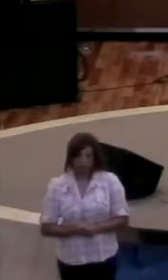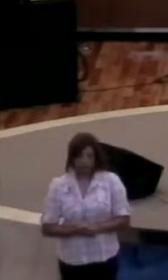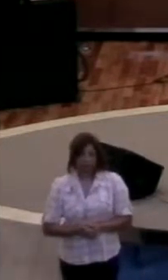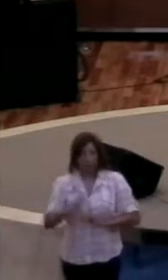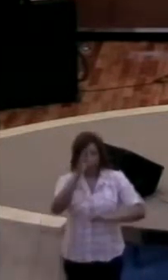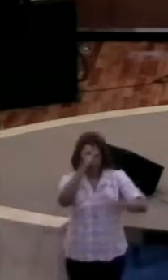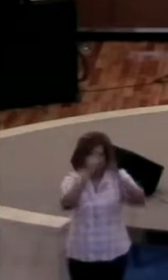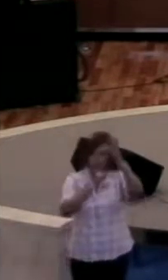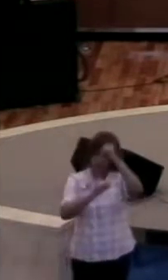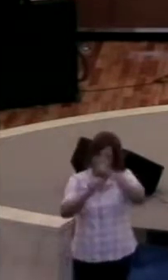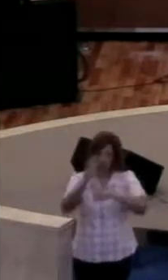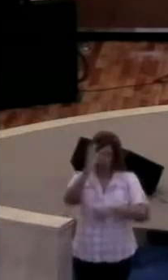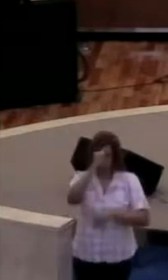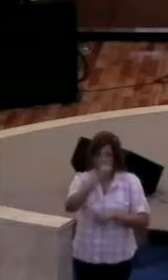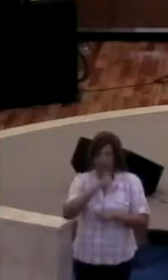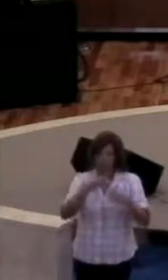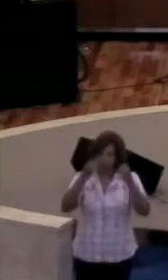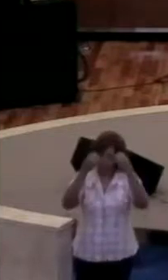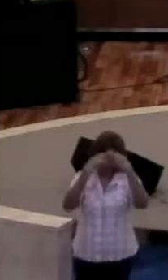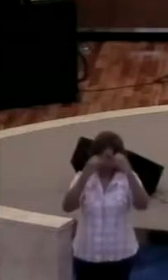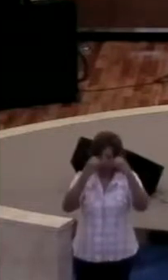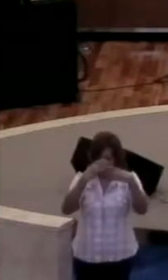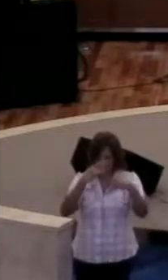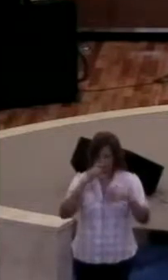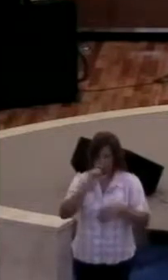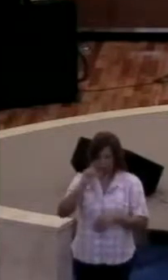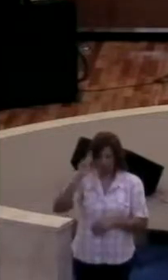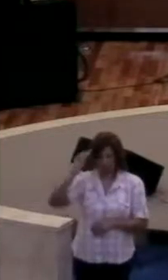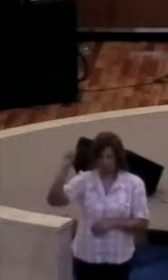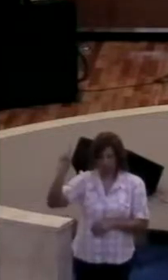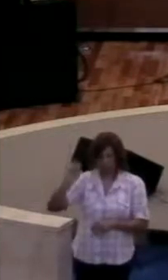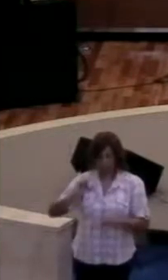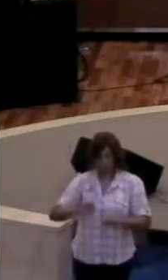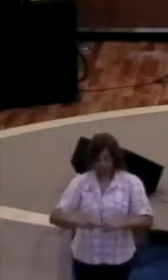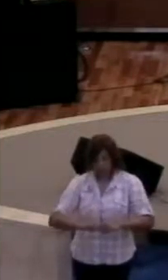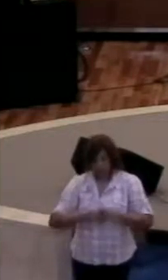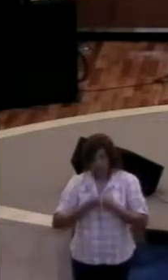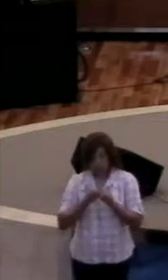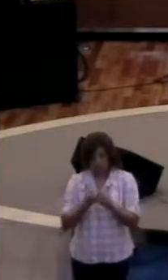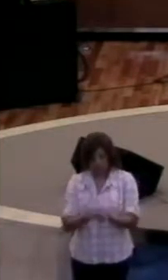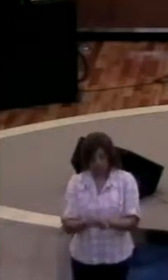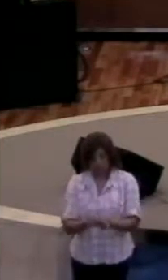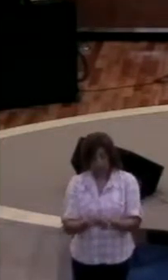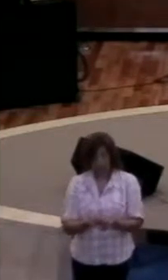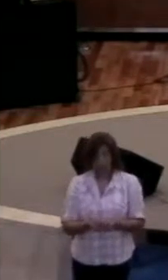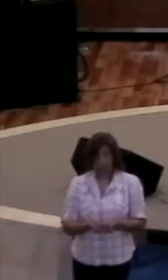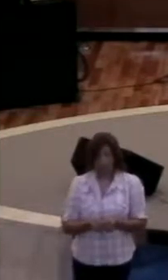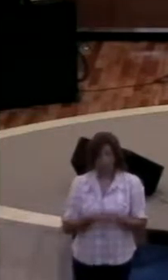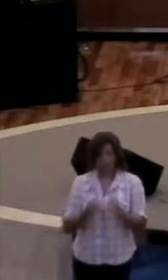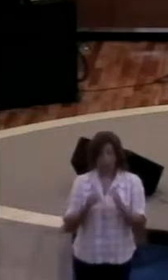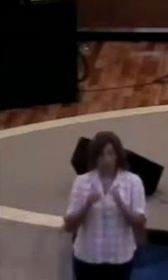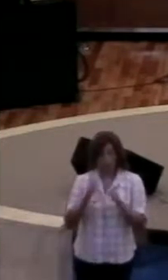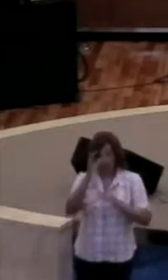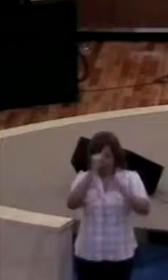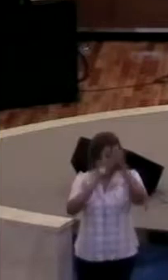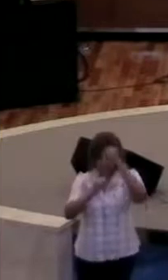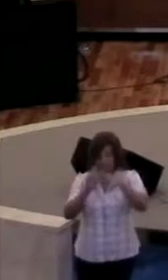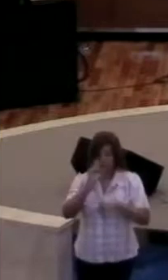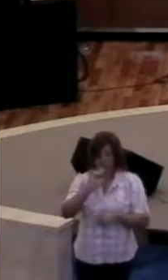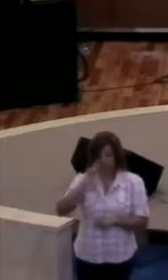ensino, e nós vamos nos esforçar e juntamente com vocês aprendemos um pouco da palavra do